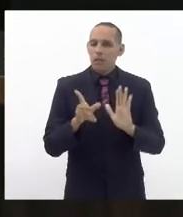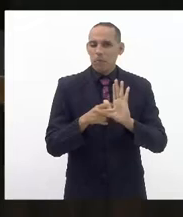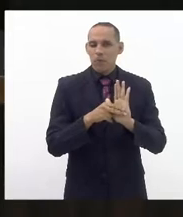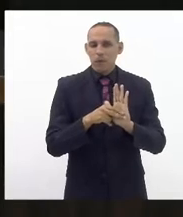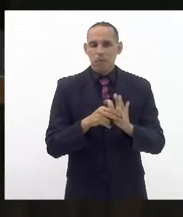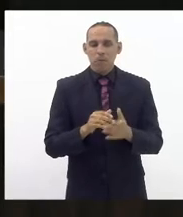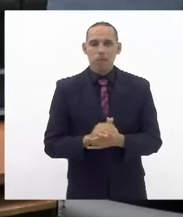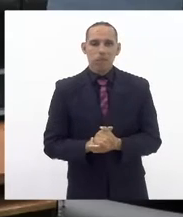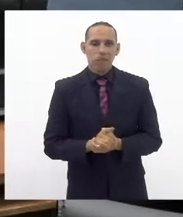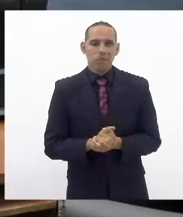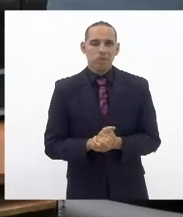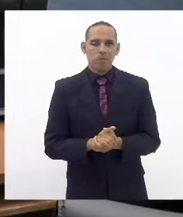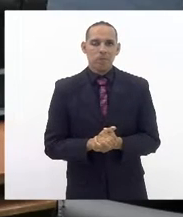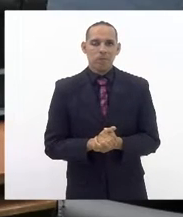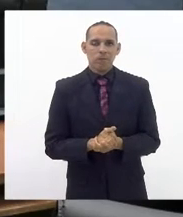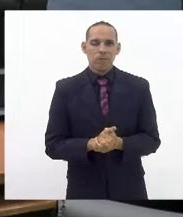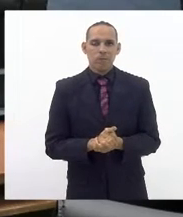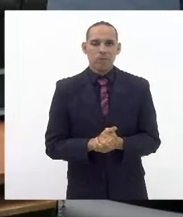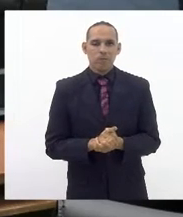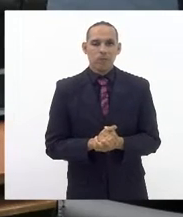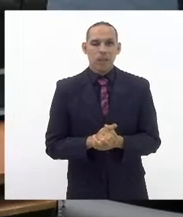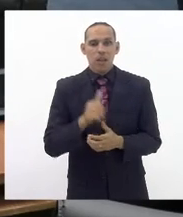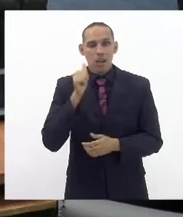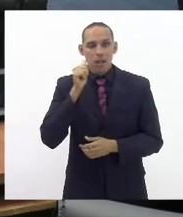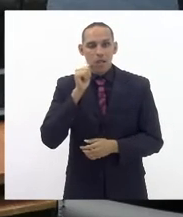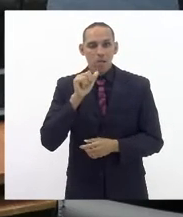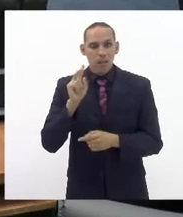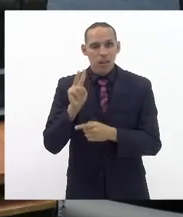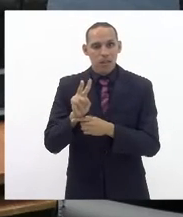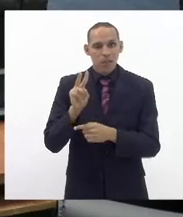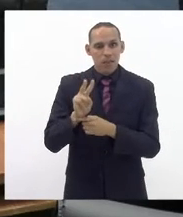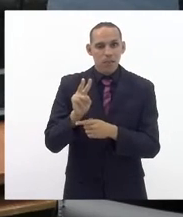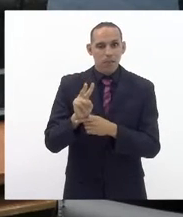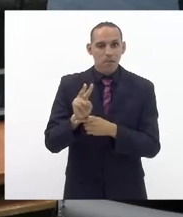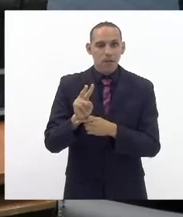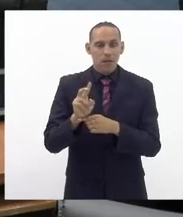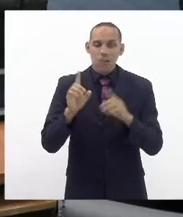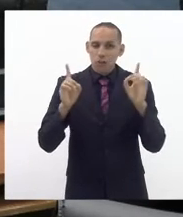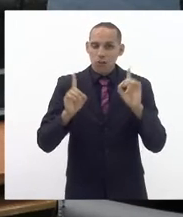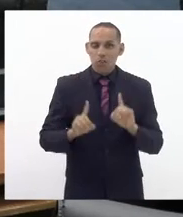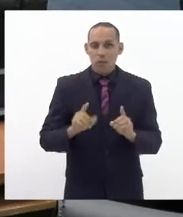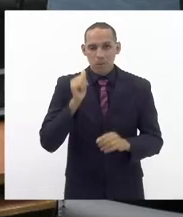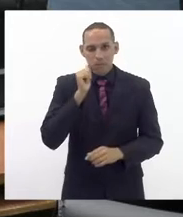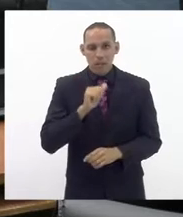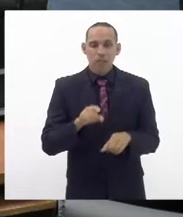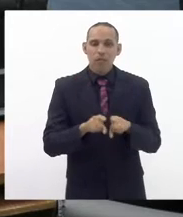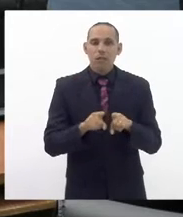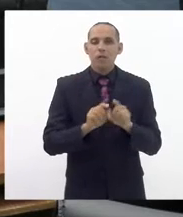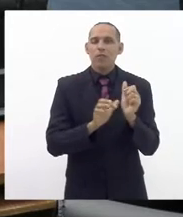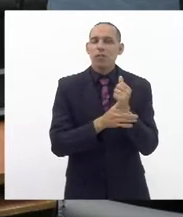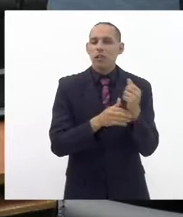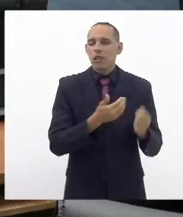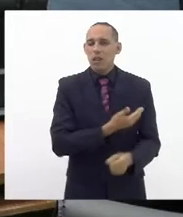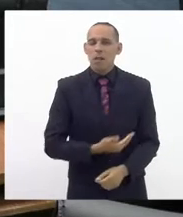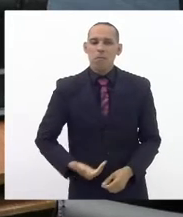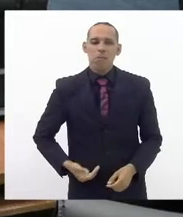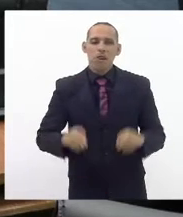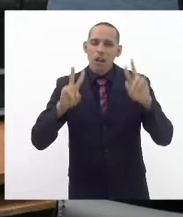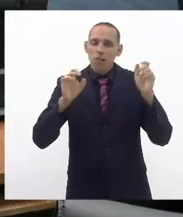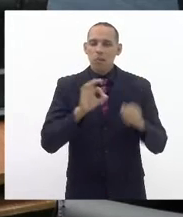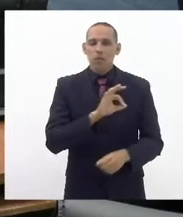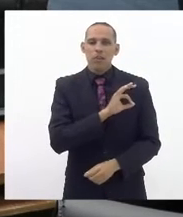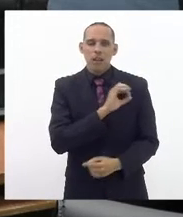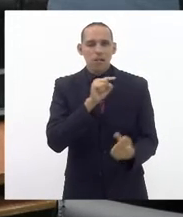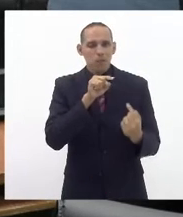emendas. De defesa dos direitos das mulheres, favorável com emendas. De segurança pública e assuntos de polícia, favorável.